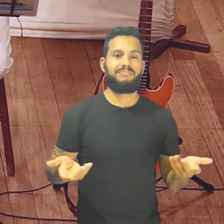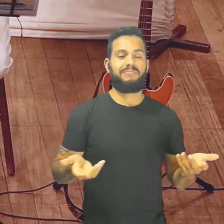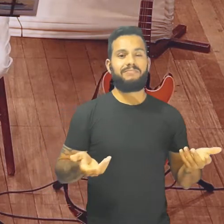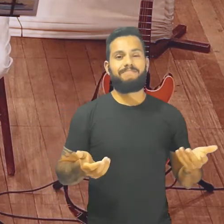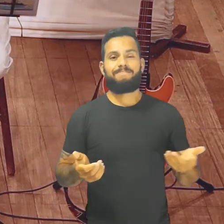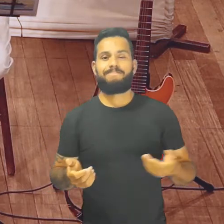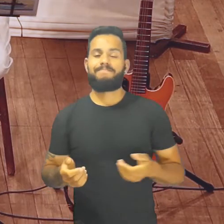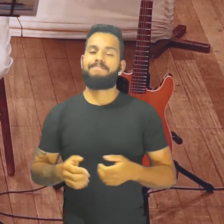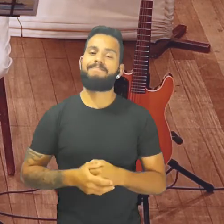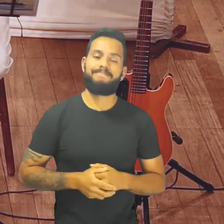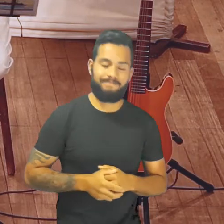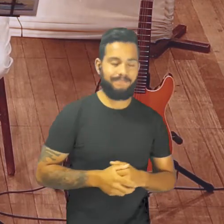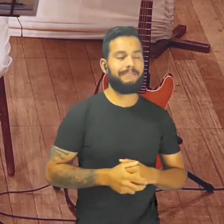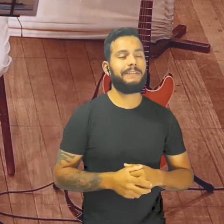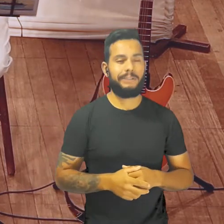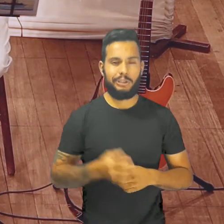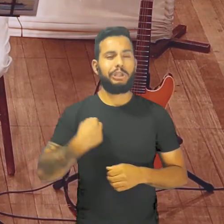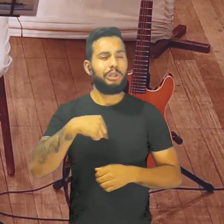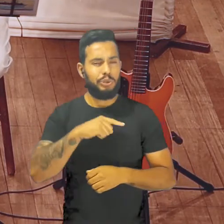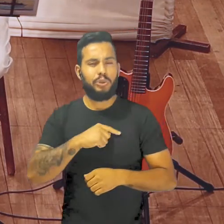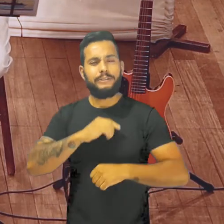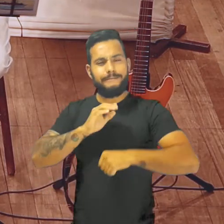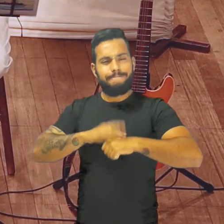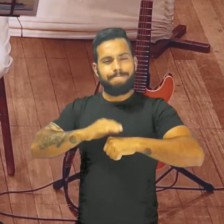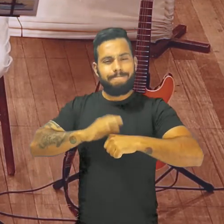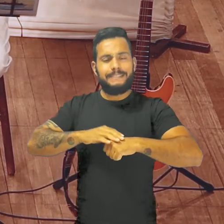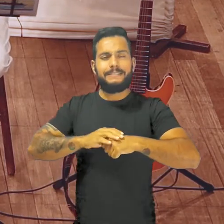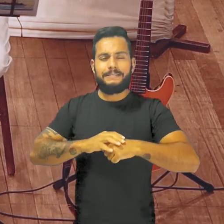Há tanto que se fazer.